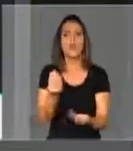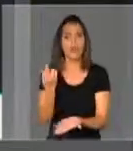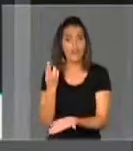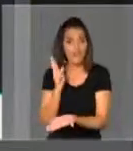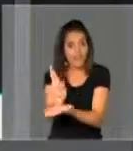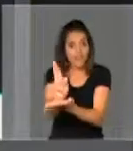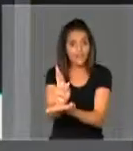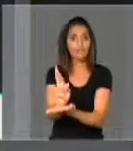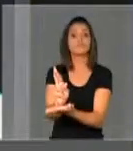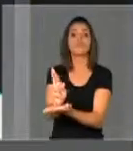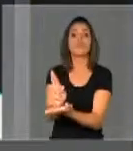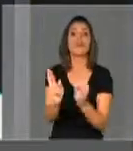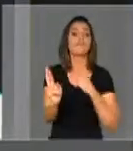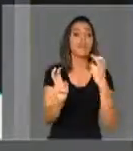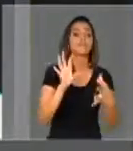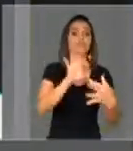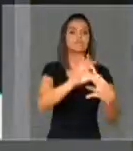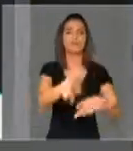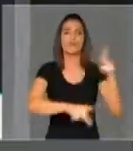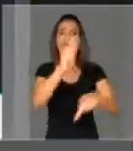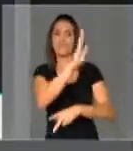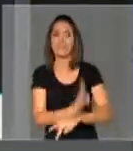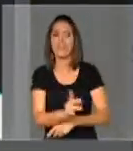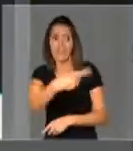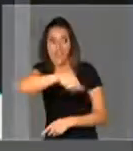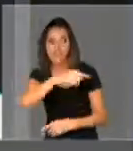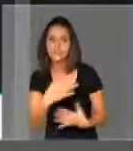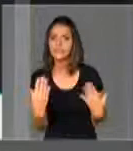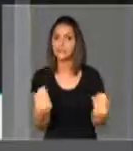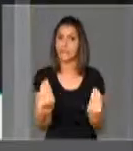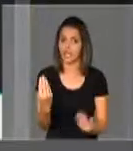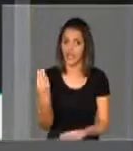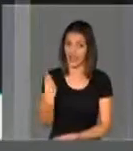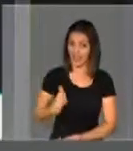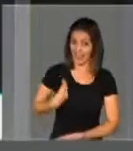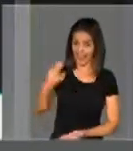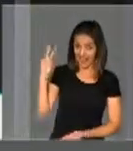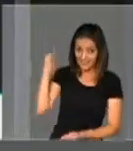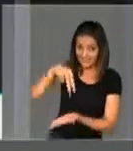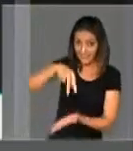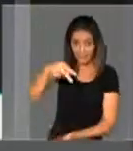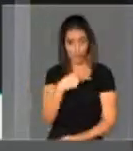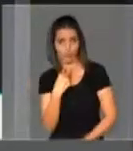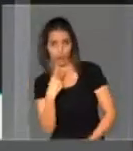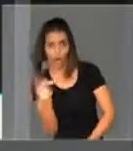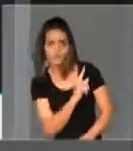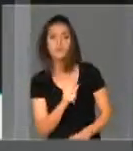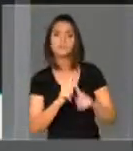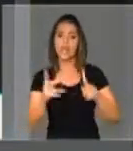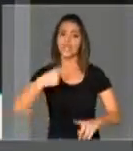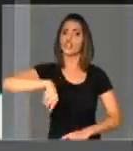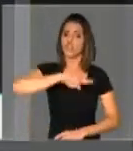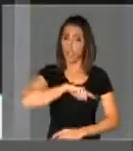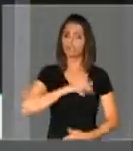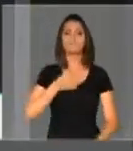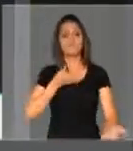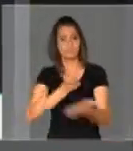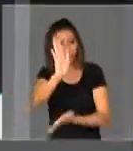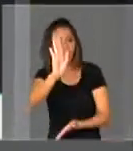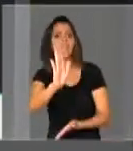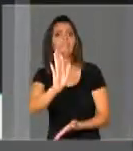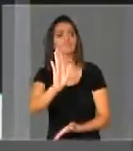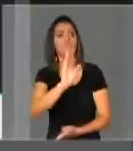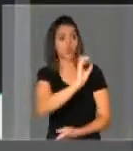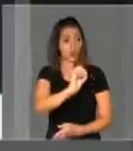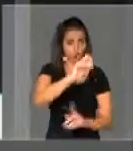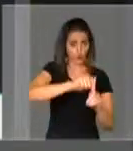respondendo pela voz do povo brasileiro. Eles não podem estar aqui, mas aqui estamos nós, eleitos em outubro passado,